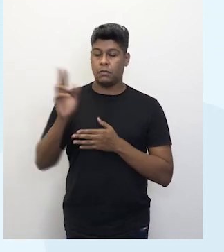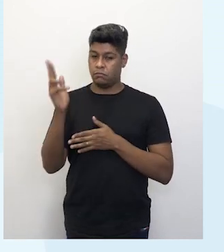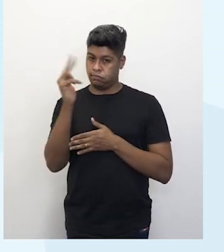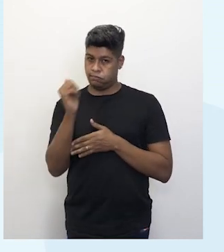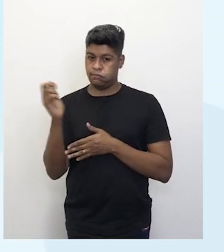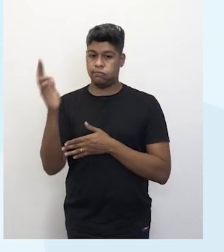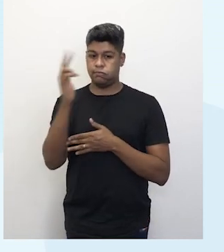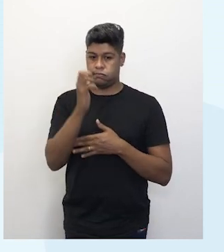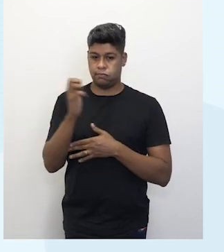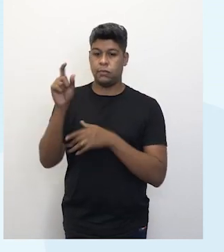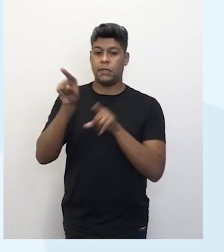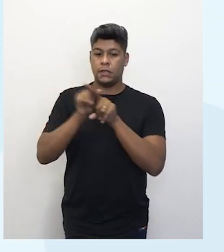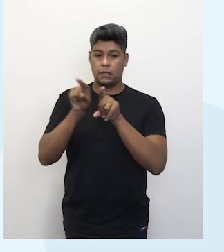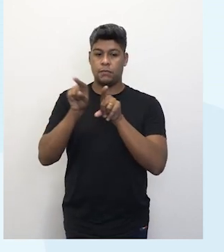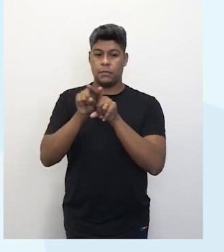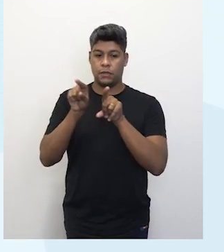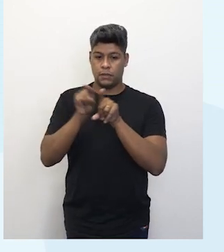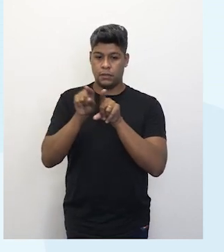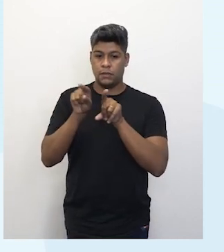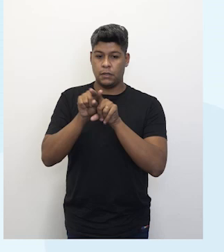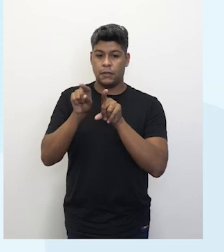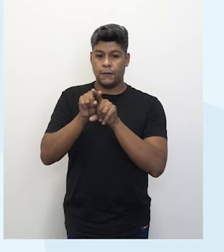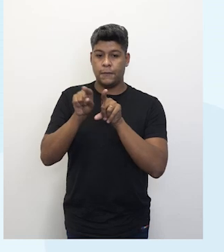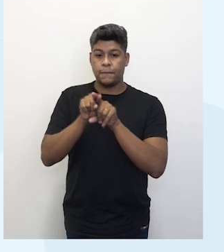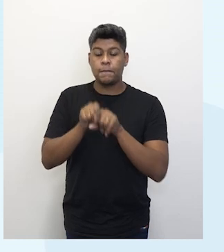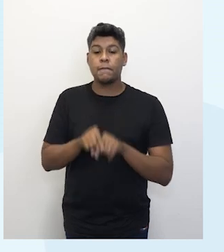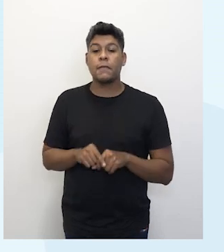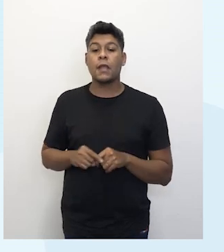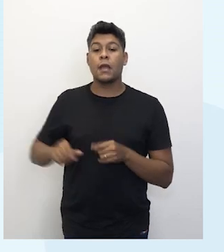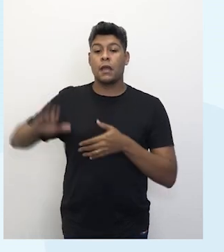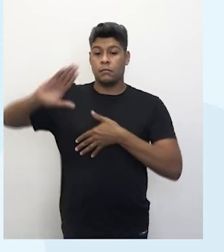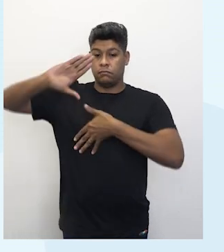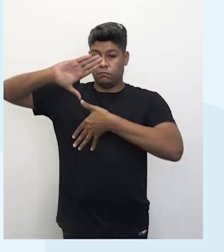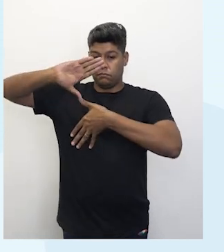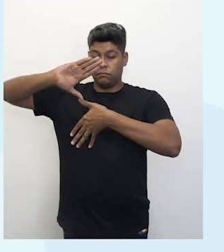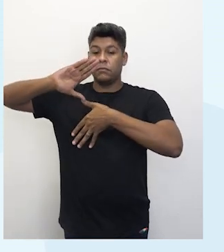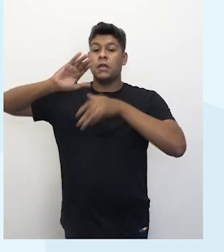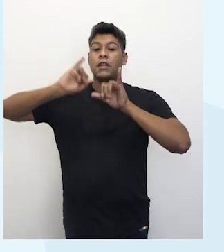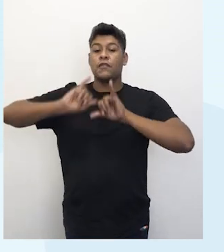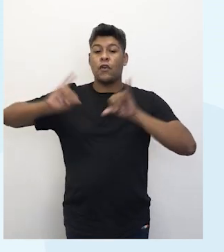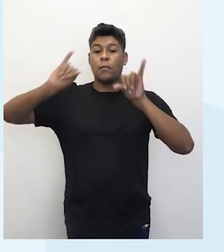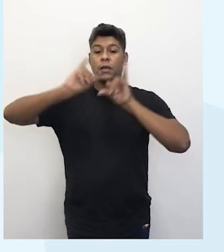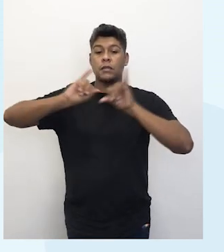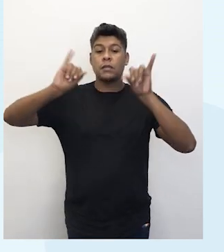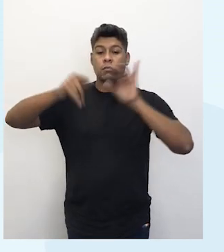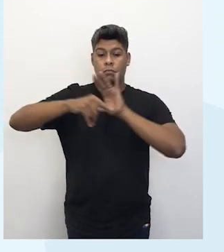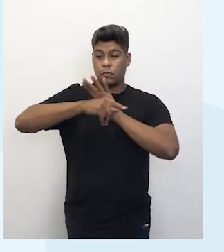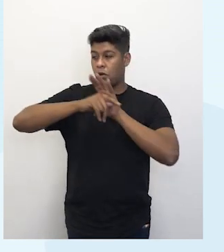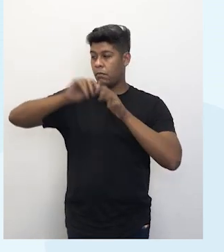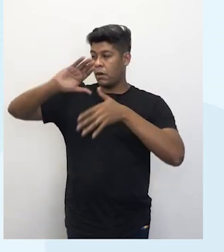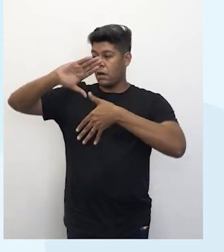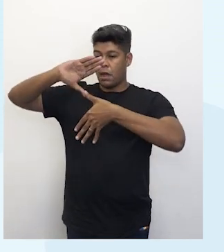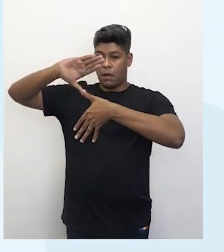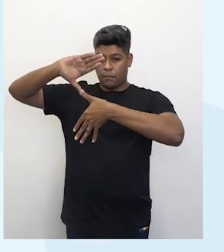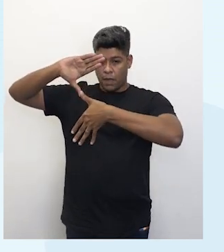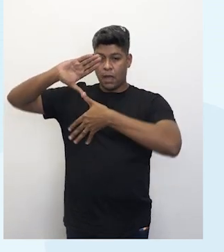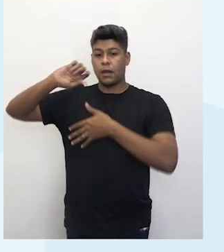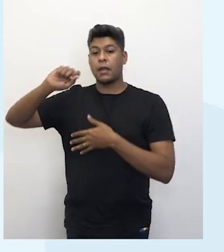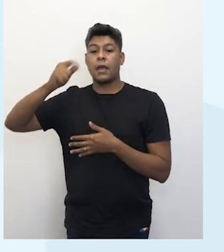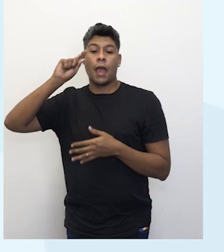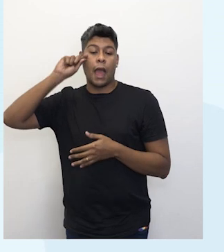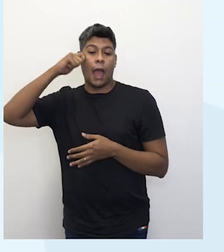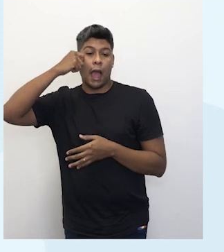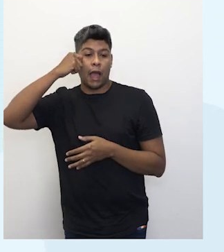e croquis anamorfose anamorfoses geográficas com informações geográficas acerca da América e da África a